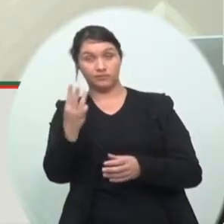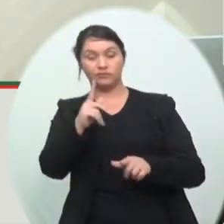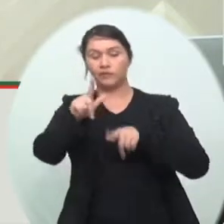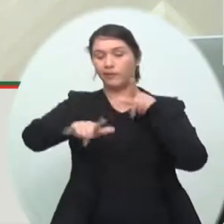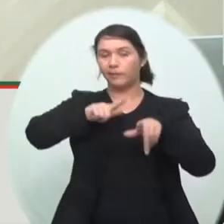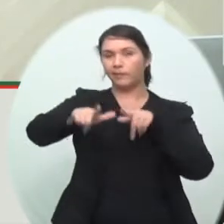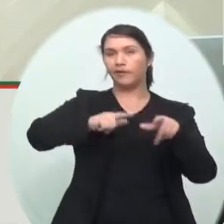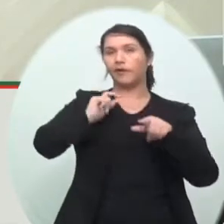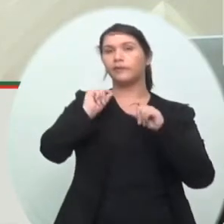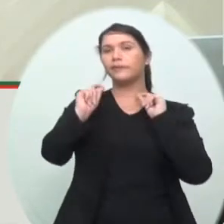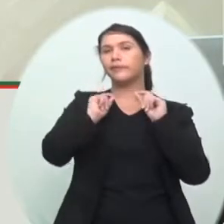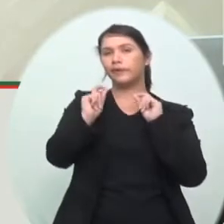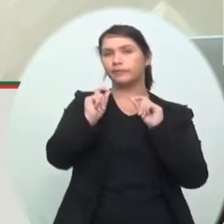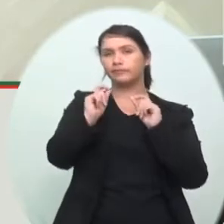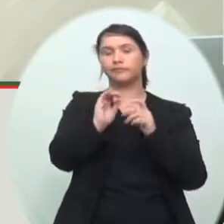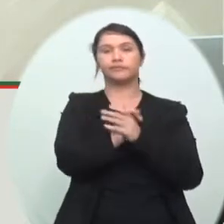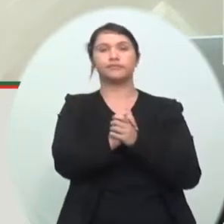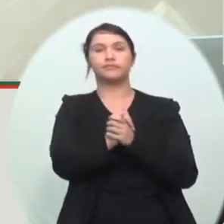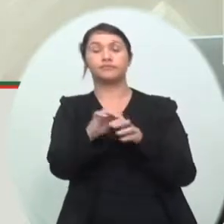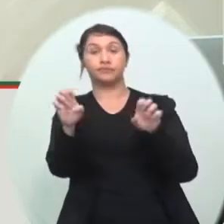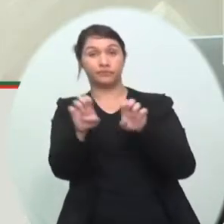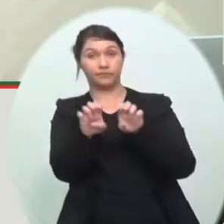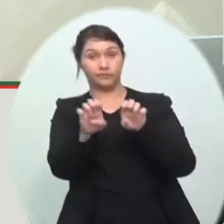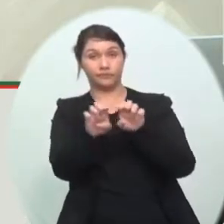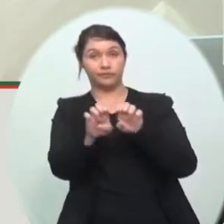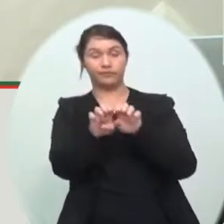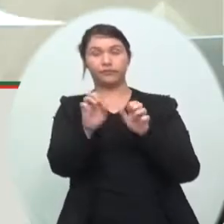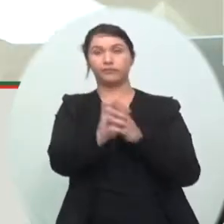trabalharmos com a estrutura